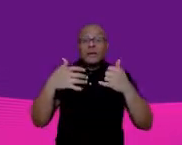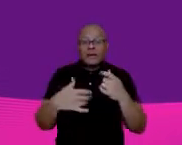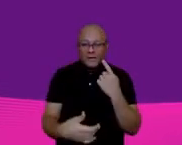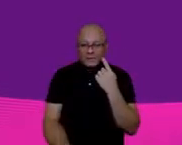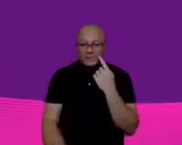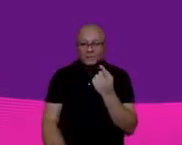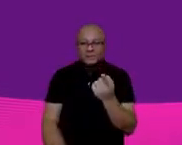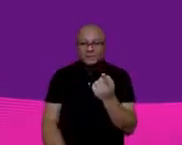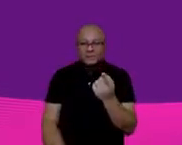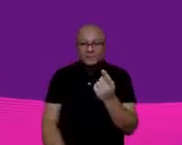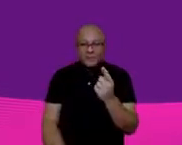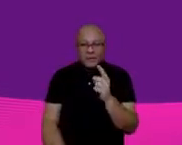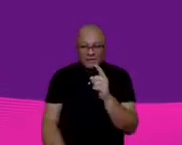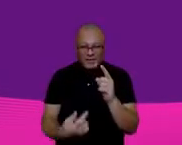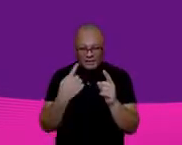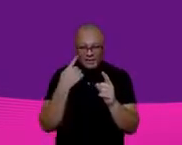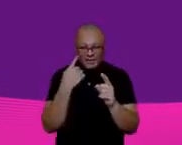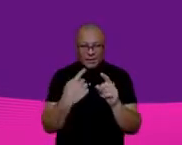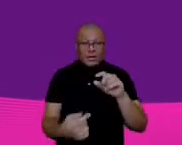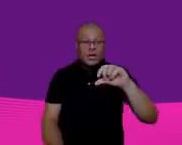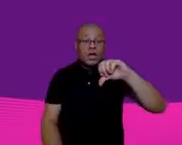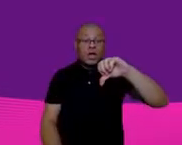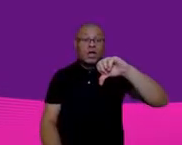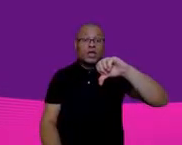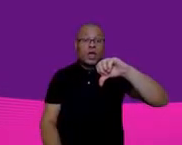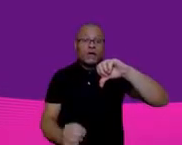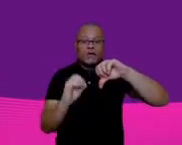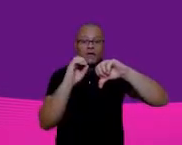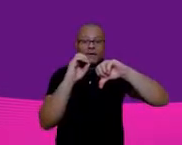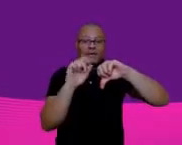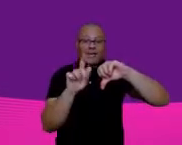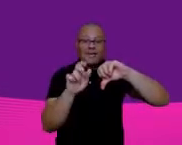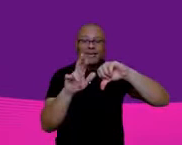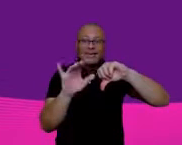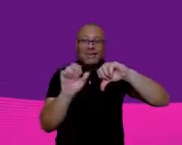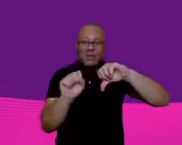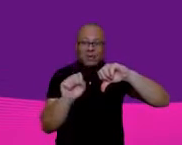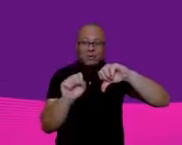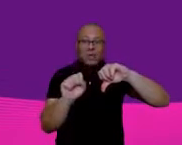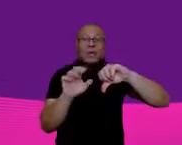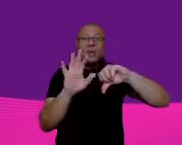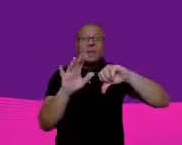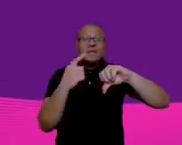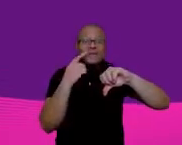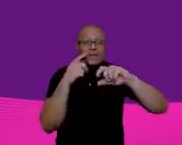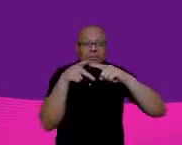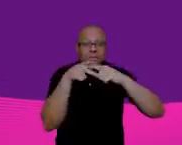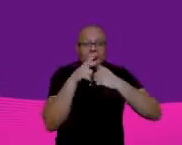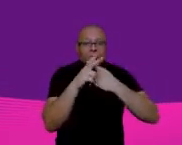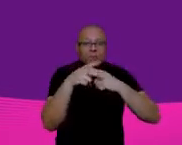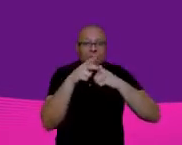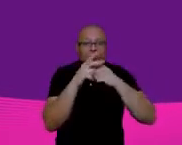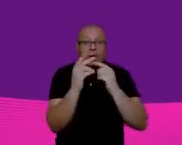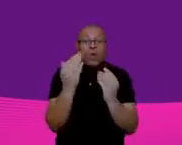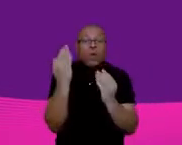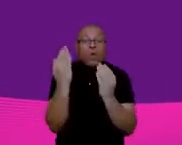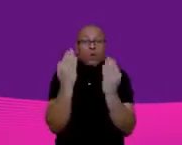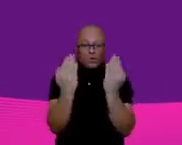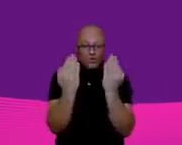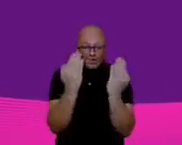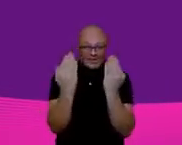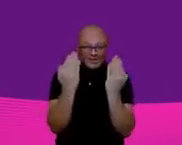varo de 9 graus e vejam o quanto ele está ajustado aqui no medial comparado com o lateral.